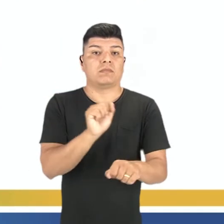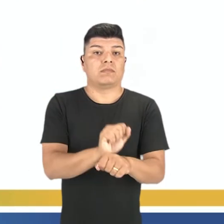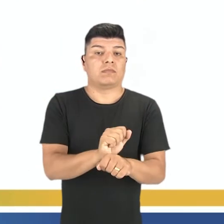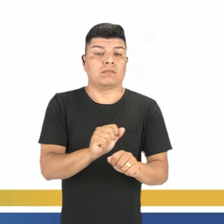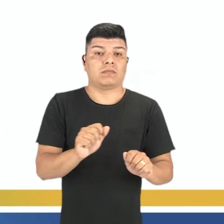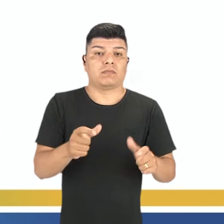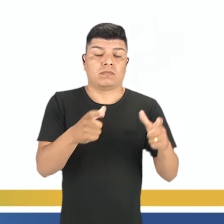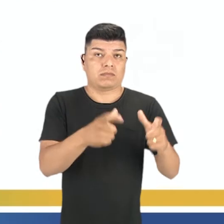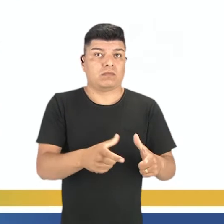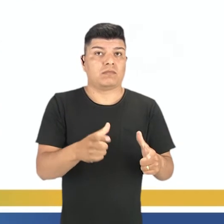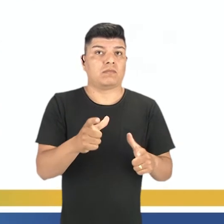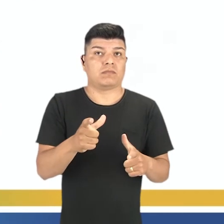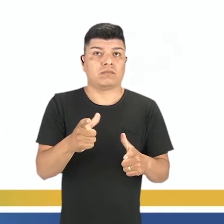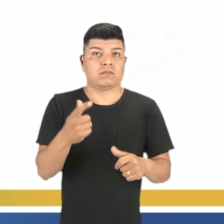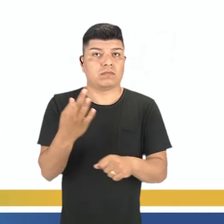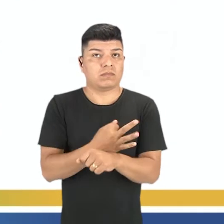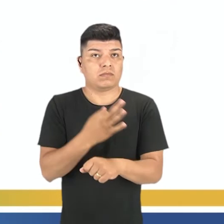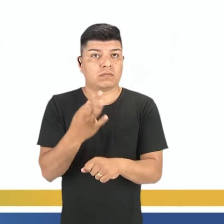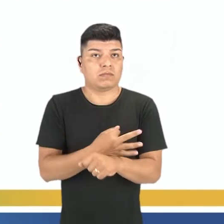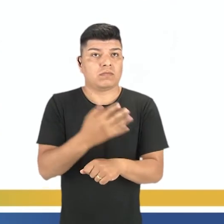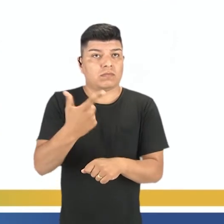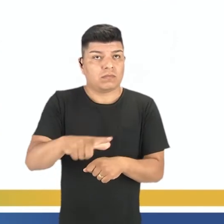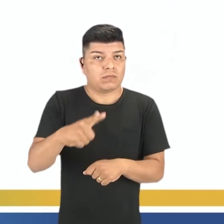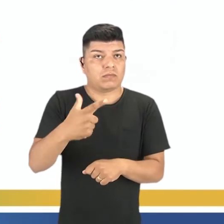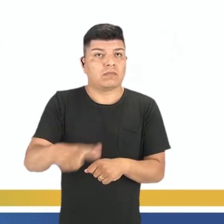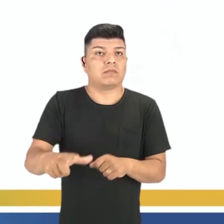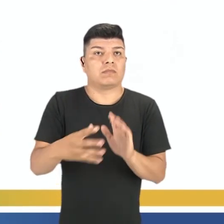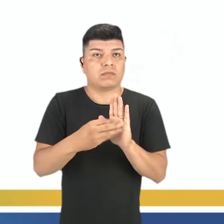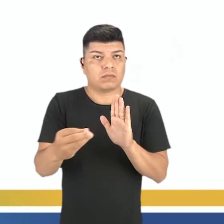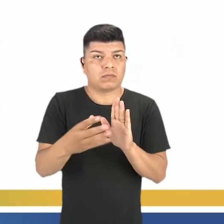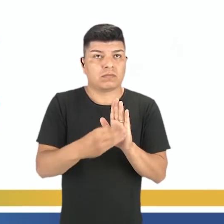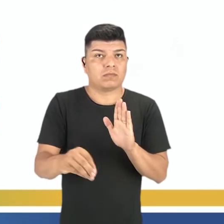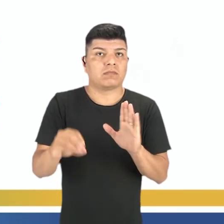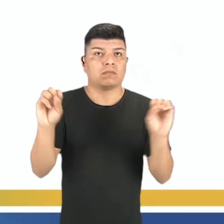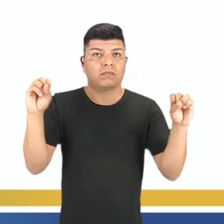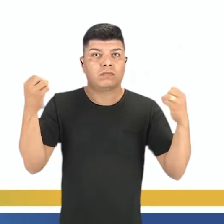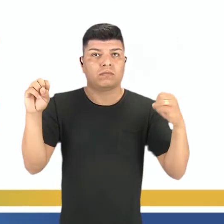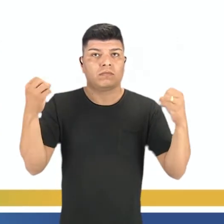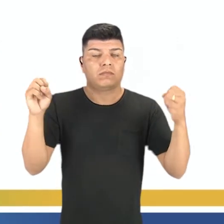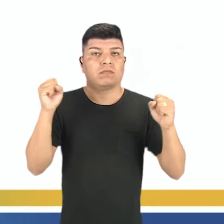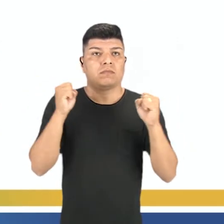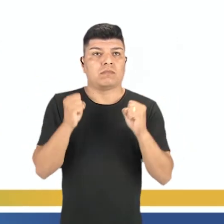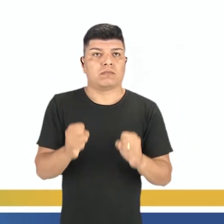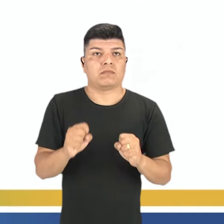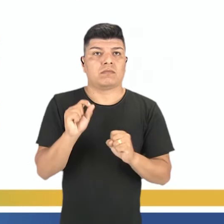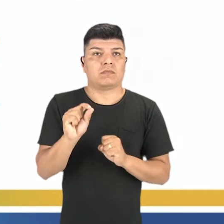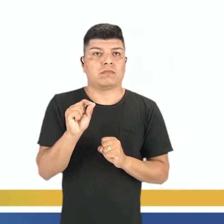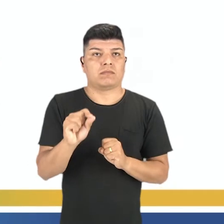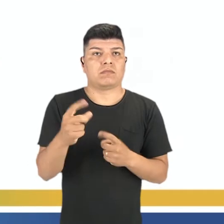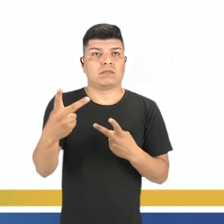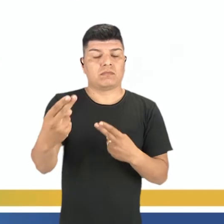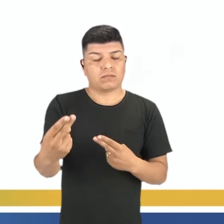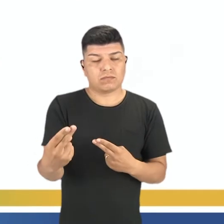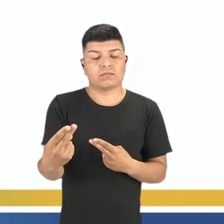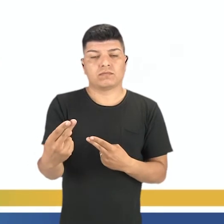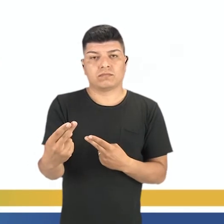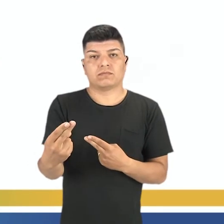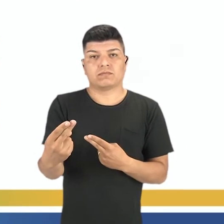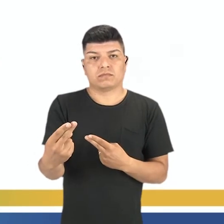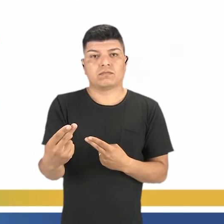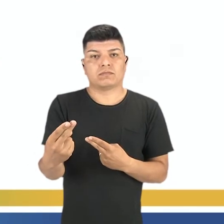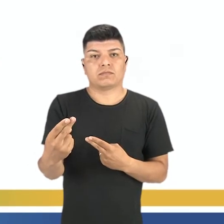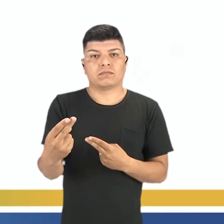tempo, resistindo mais repetições de determinado exercício. Ela pode ser também da mesma forma. Eu não trabalho